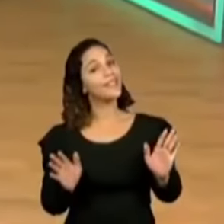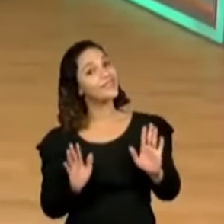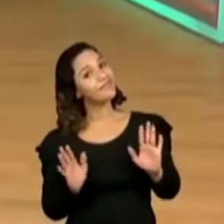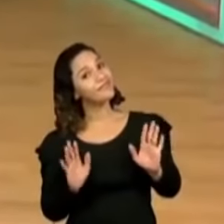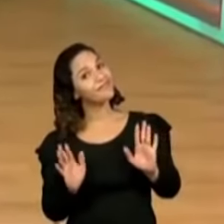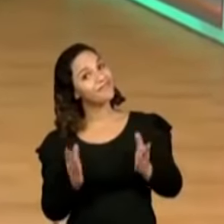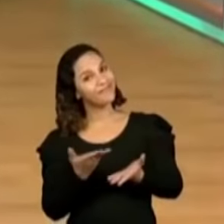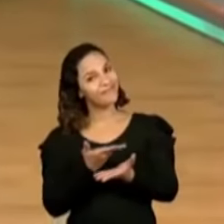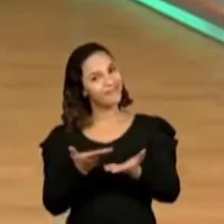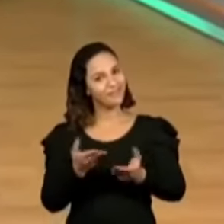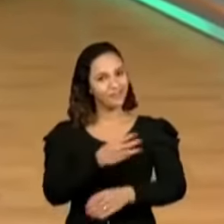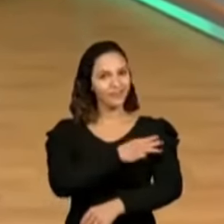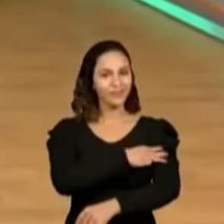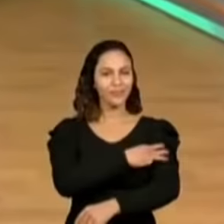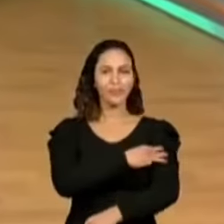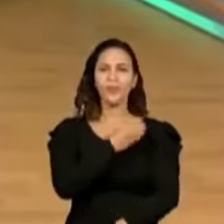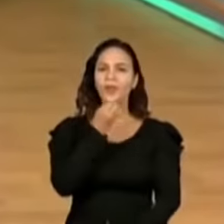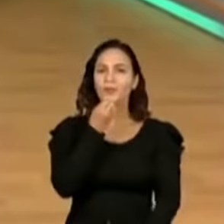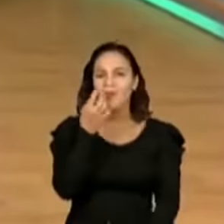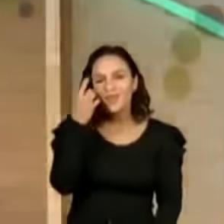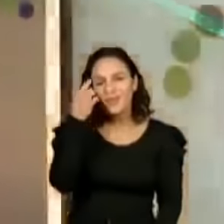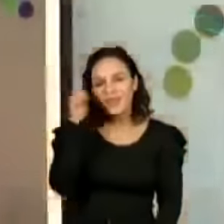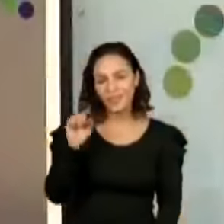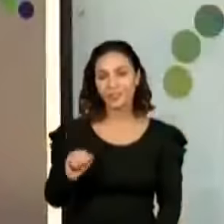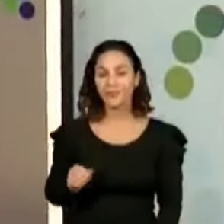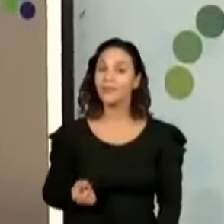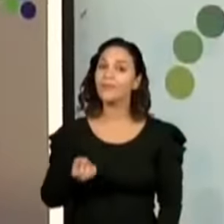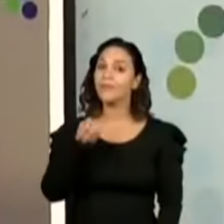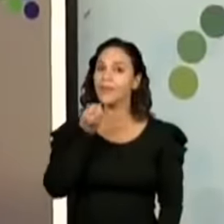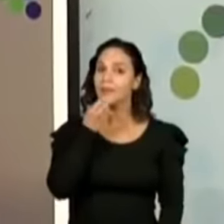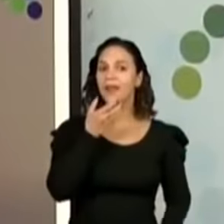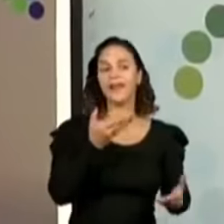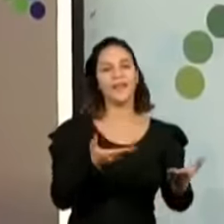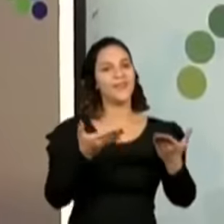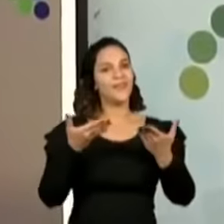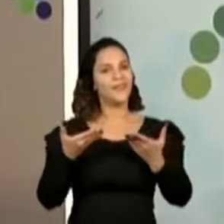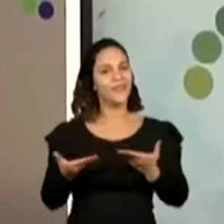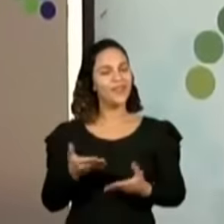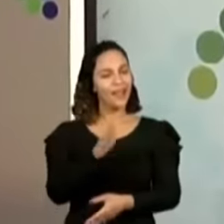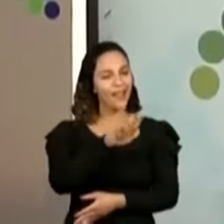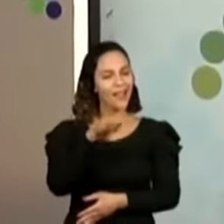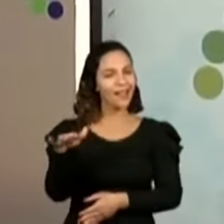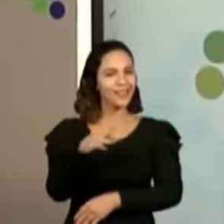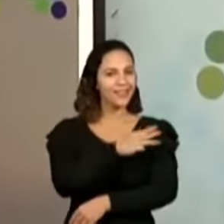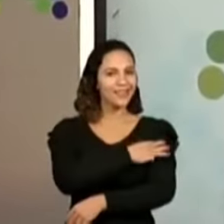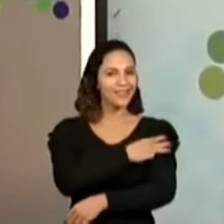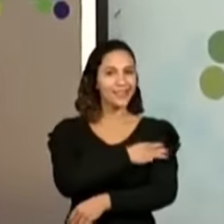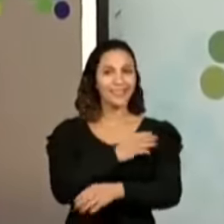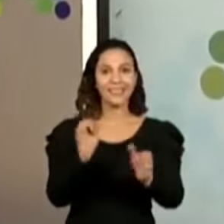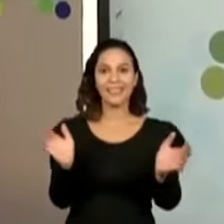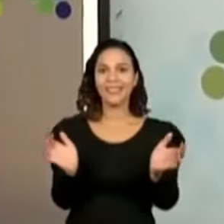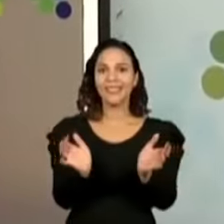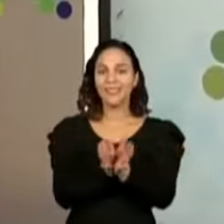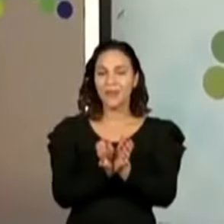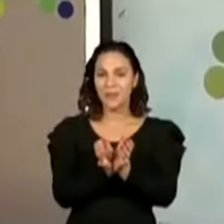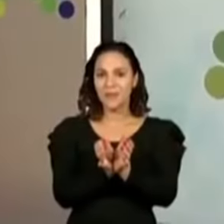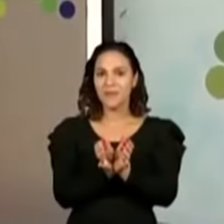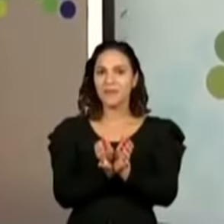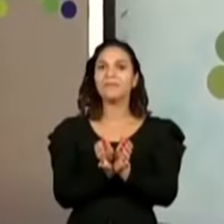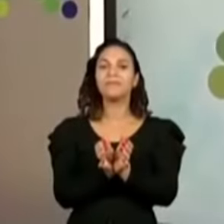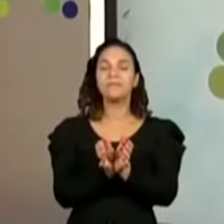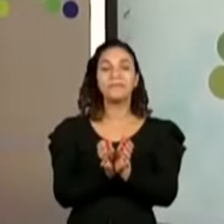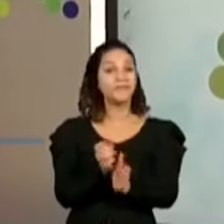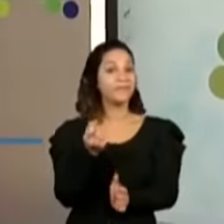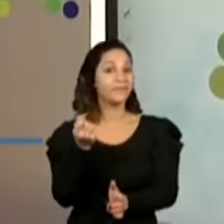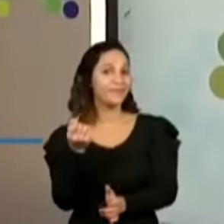Olá, terceiro ano, bom dia! Sejam bem-vindos, estudantes do terceiro ano, turminha toda.